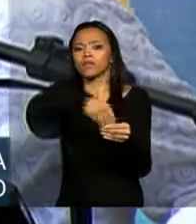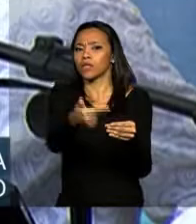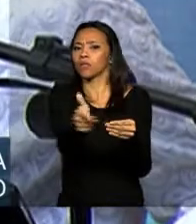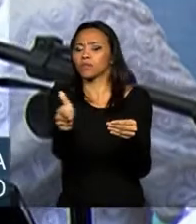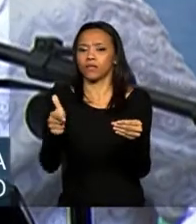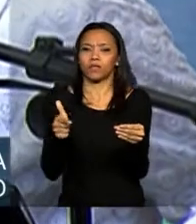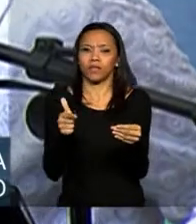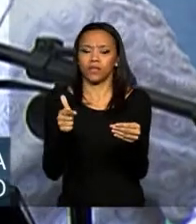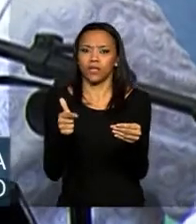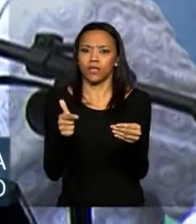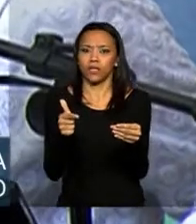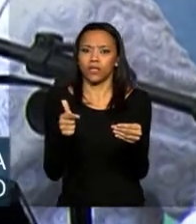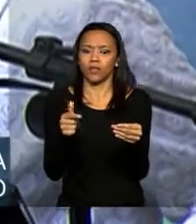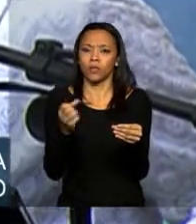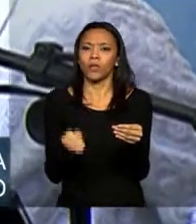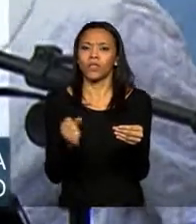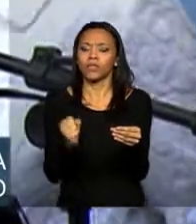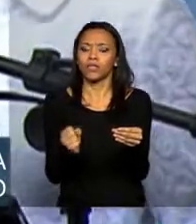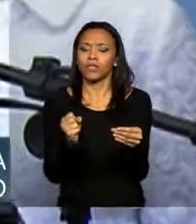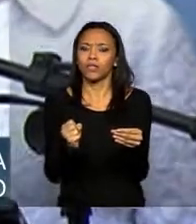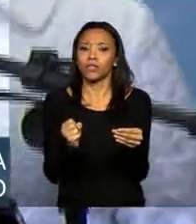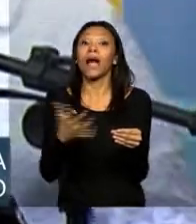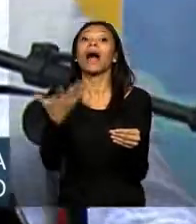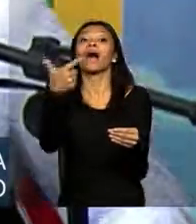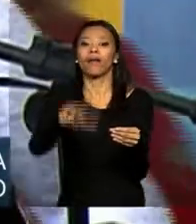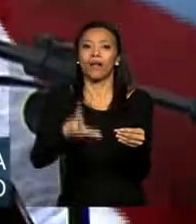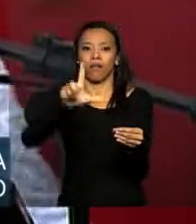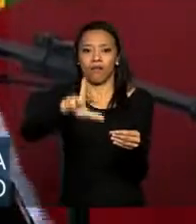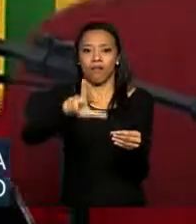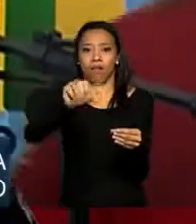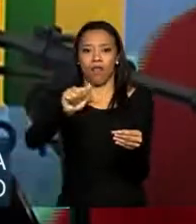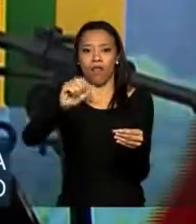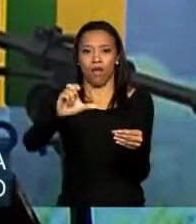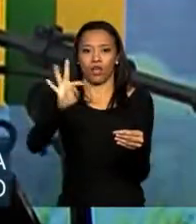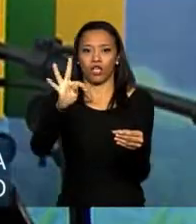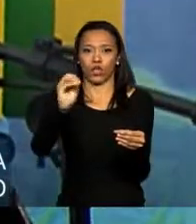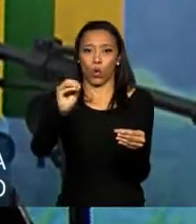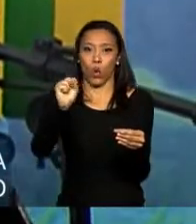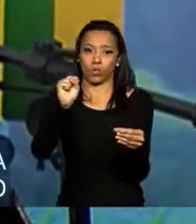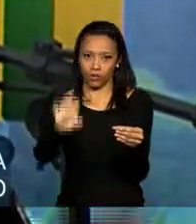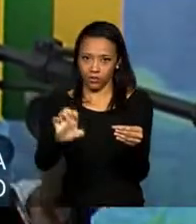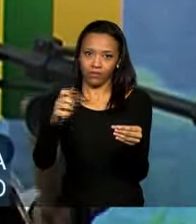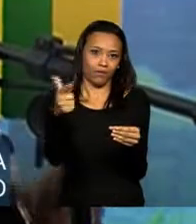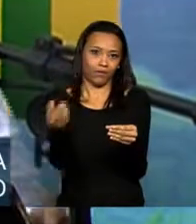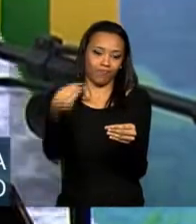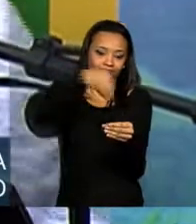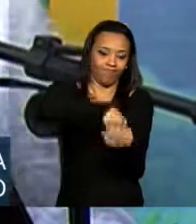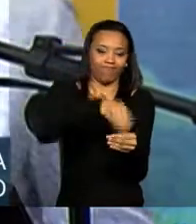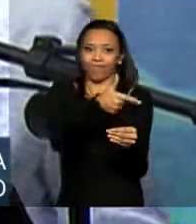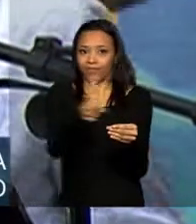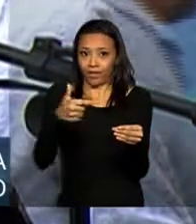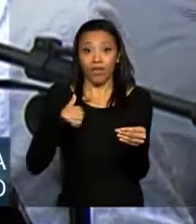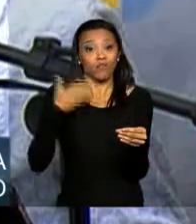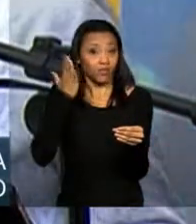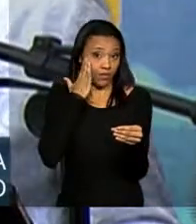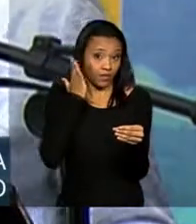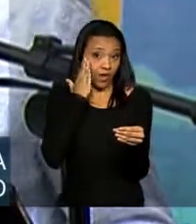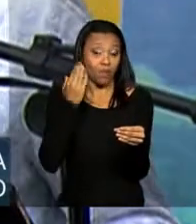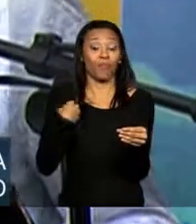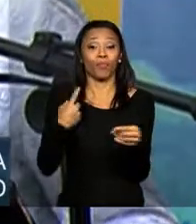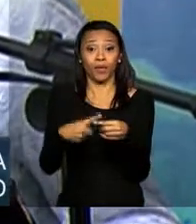aquela aquela coisa do leite sem lactose sem glúten sem lactose eu sei porque